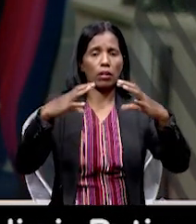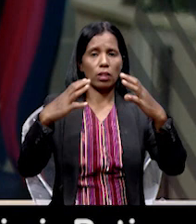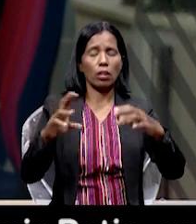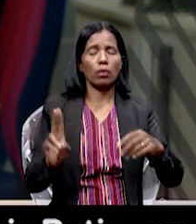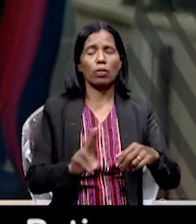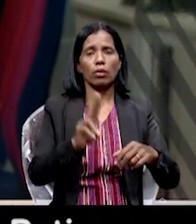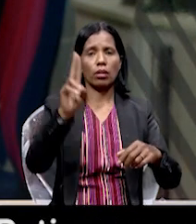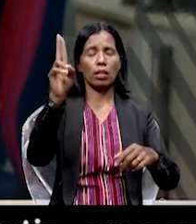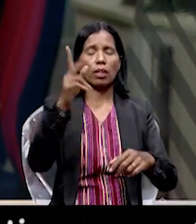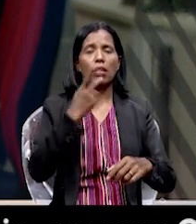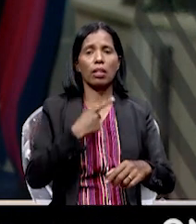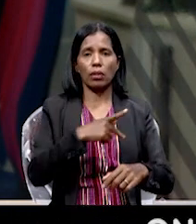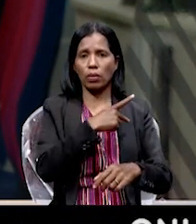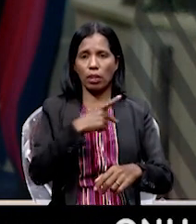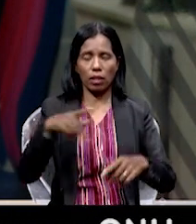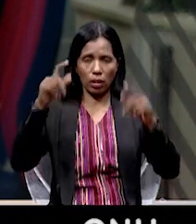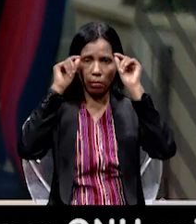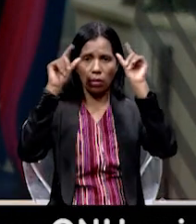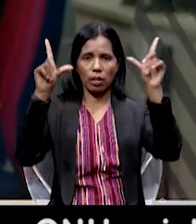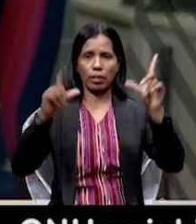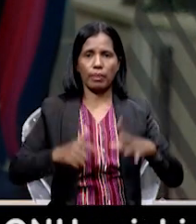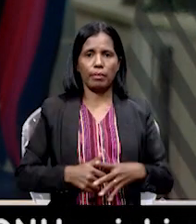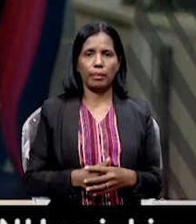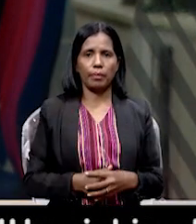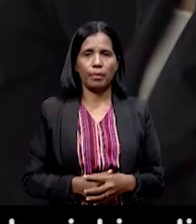Universidade Católica Timorense.